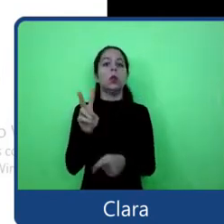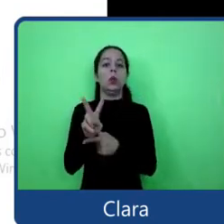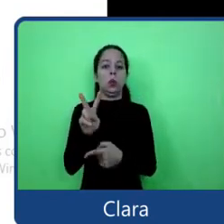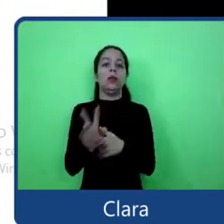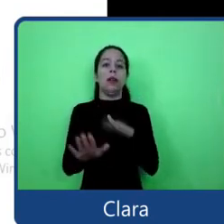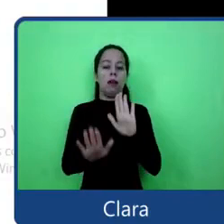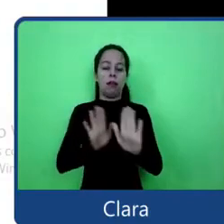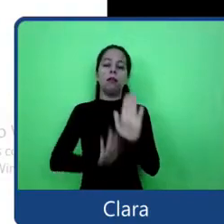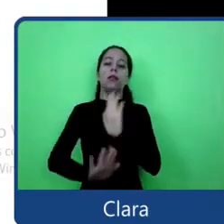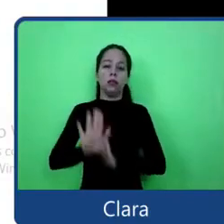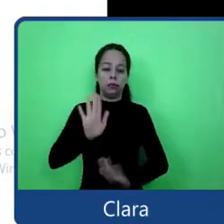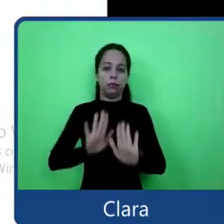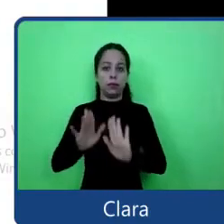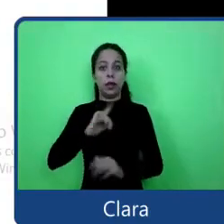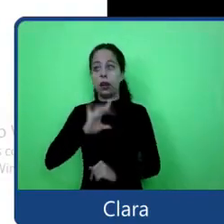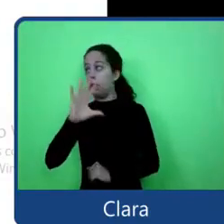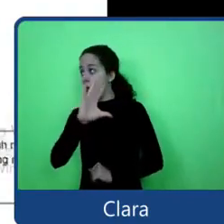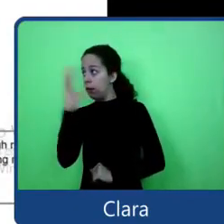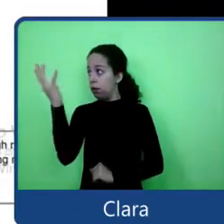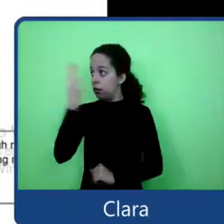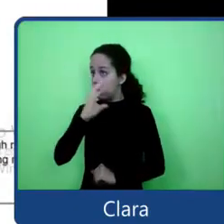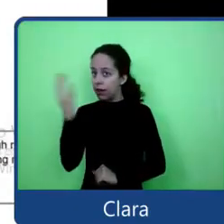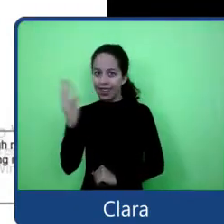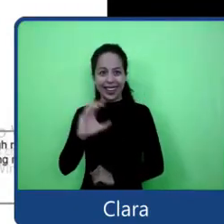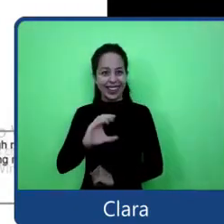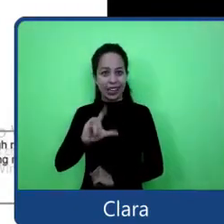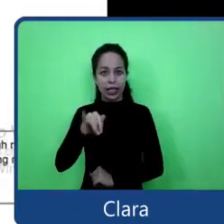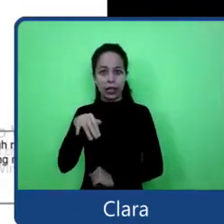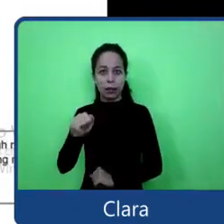que as mudanças não ultrapassem esse limite, né.